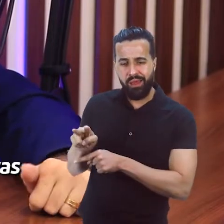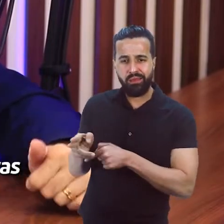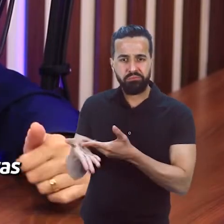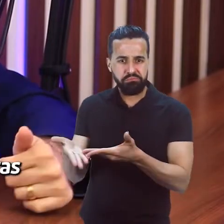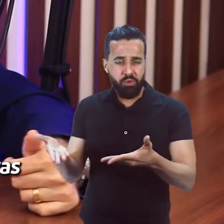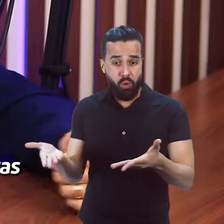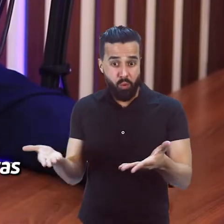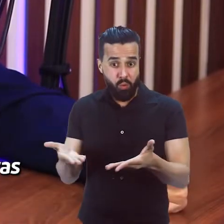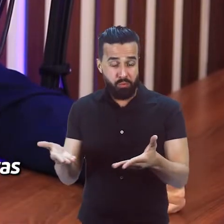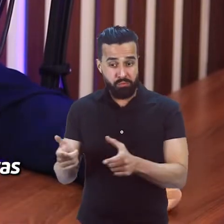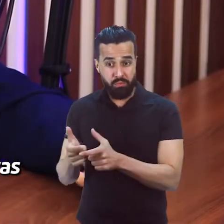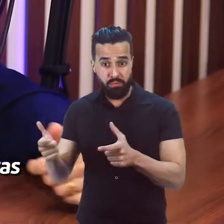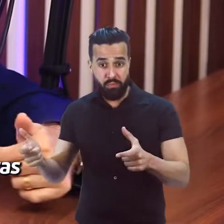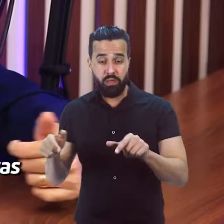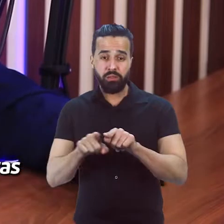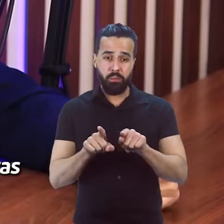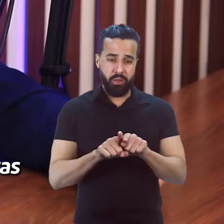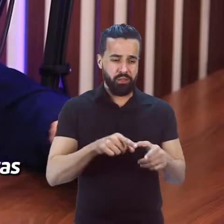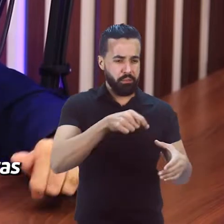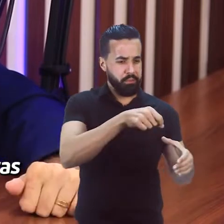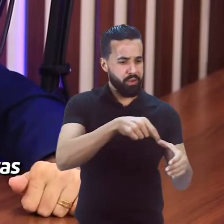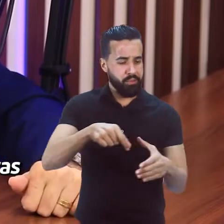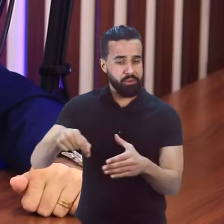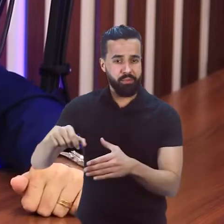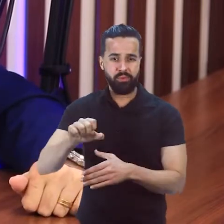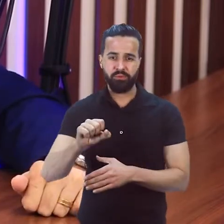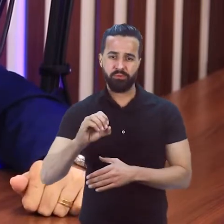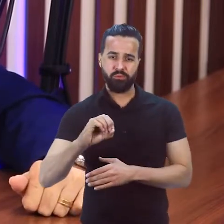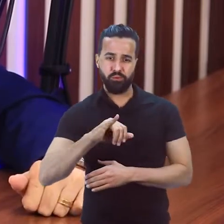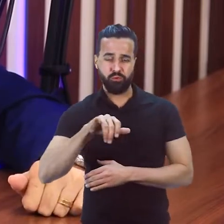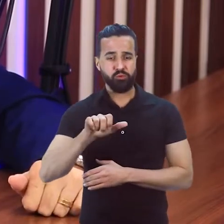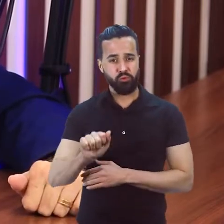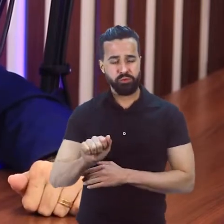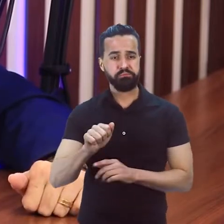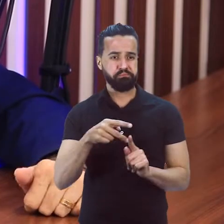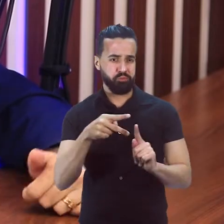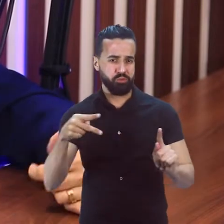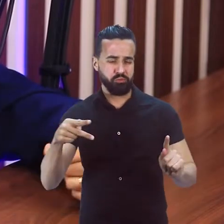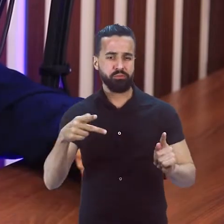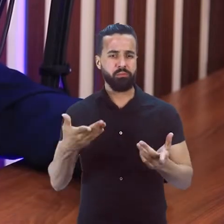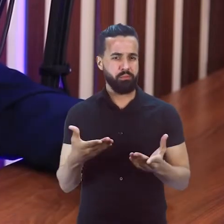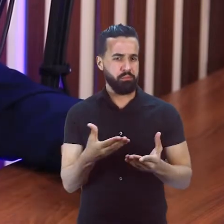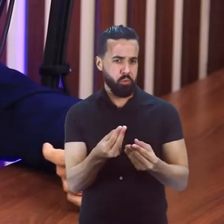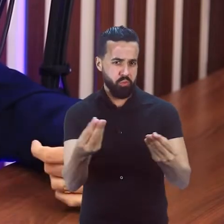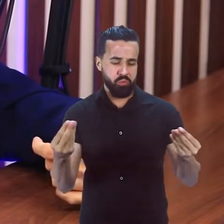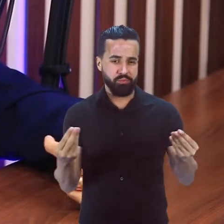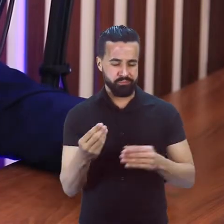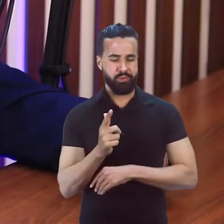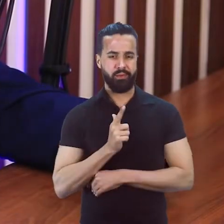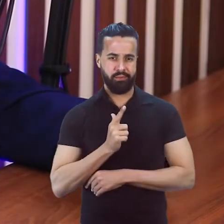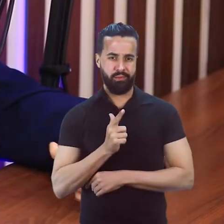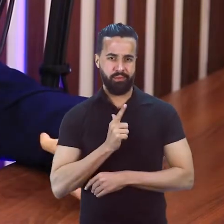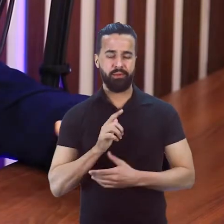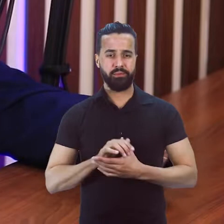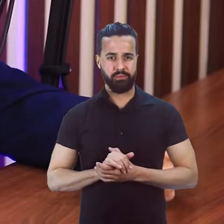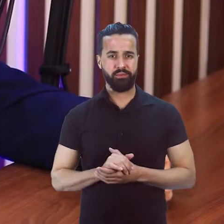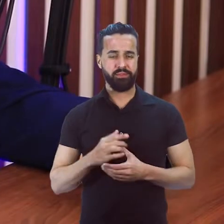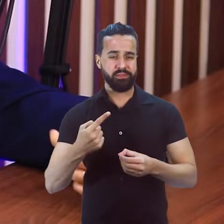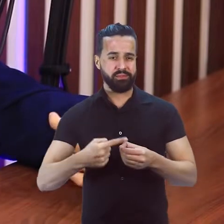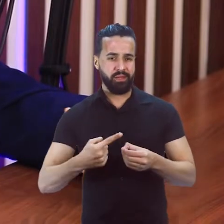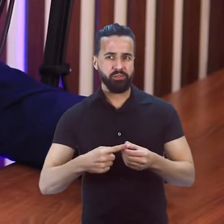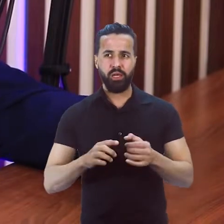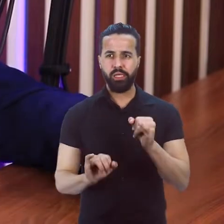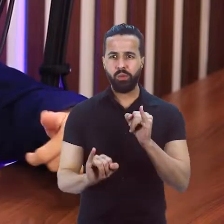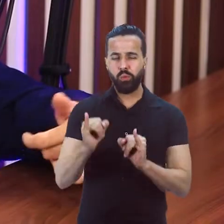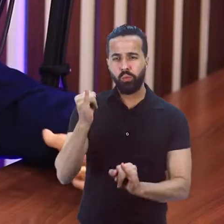Agora hoje a gente já tem muitas lavouras de sojas lá em Porangatu. É uma cidade que tem pouquíssimas indústrias lá, acho que